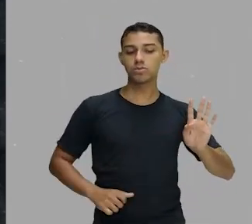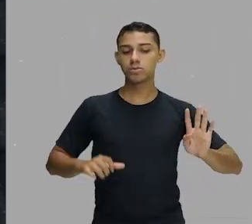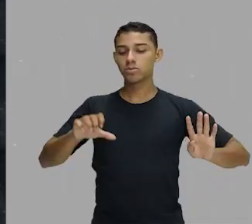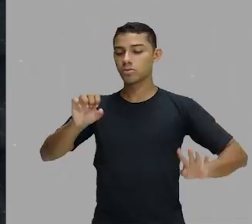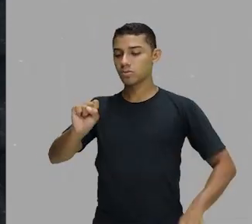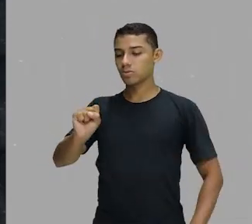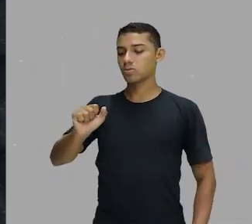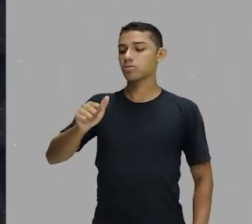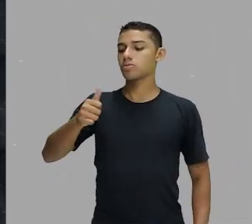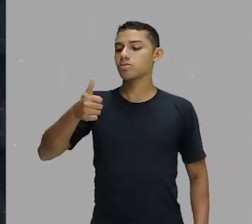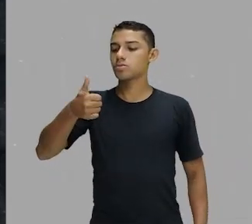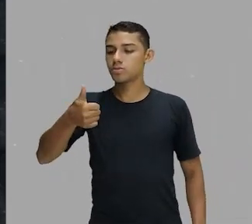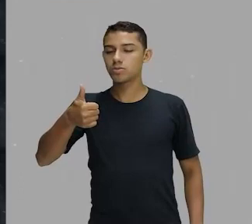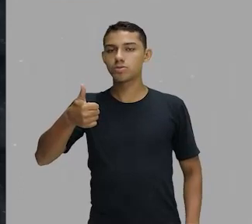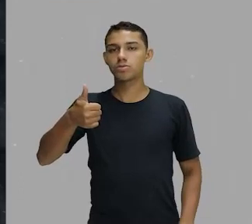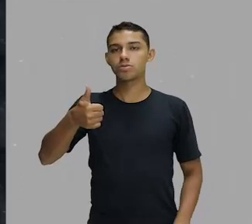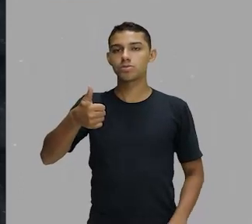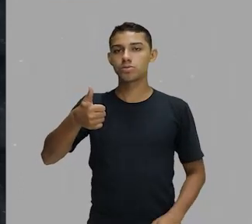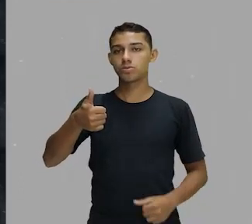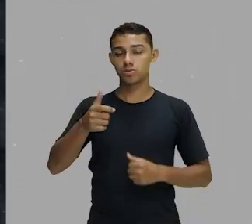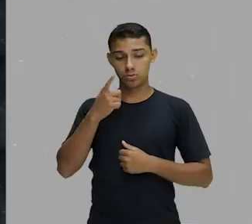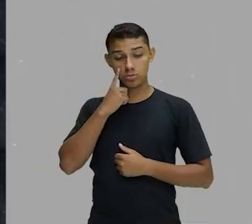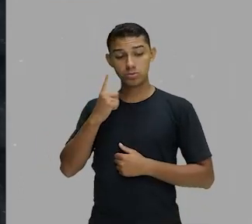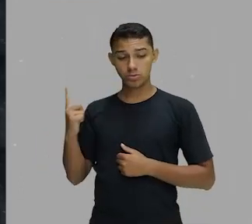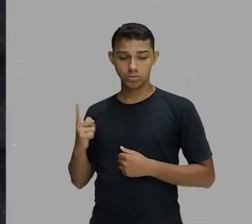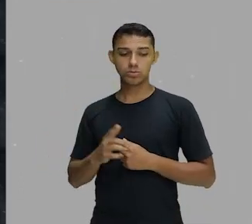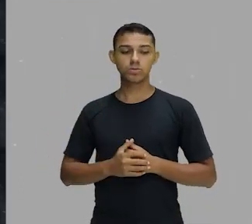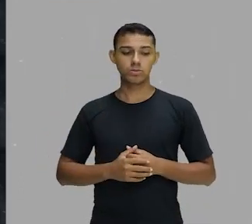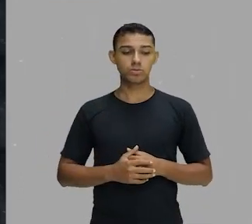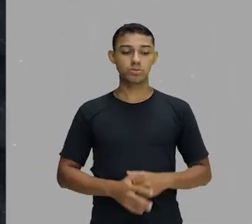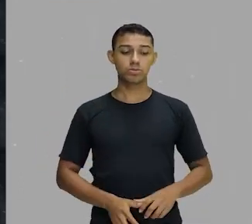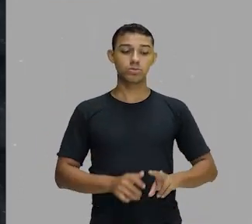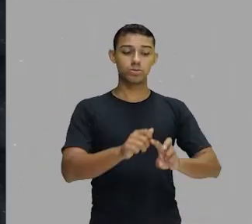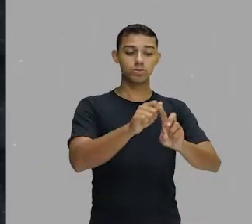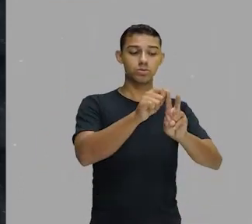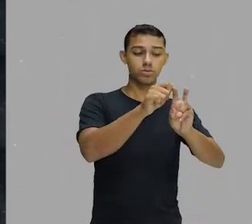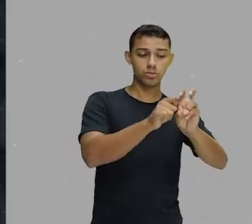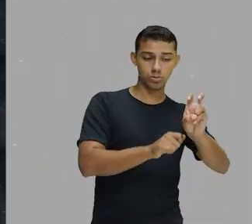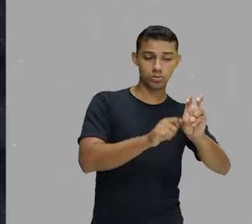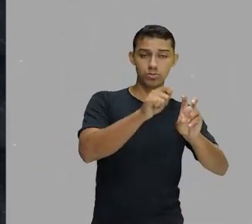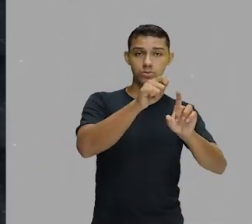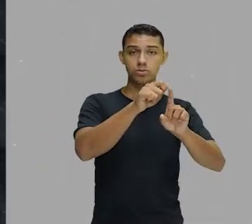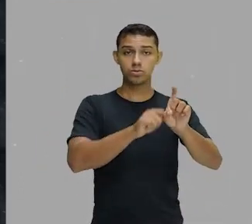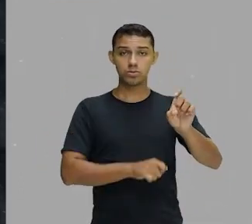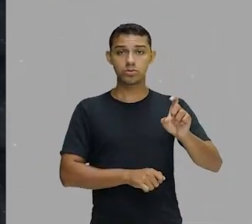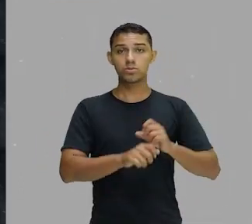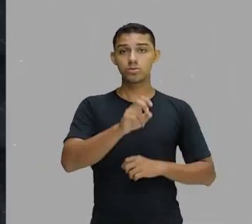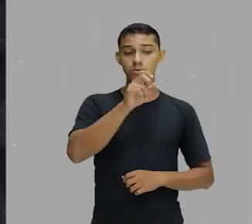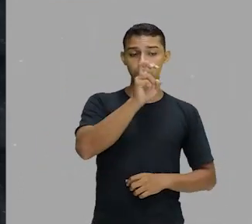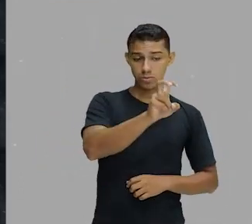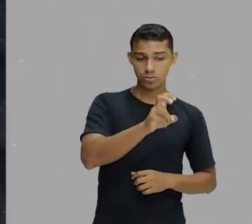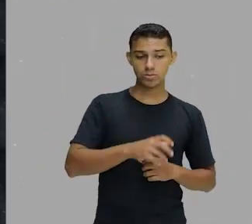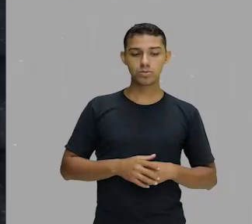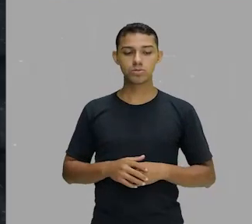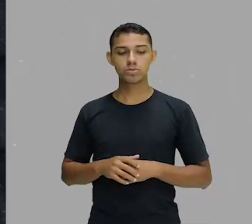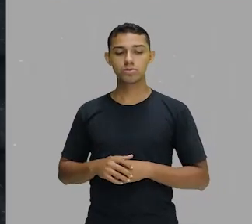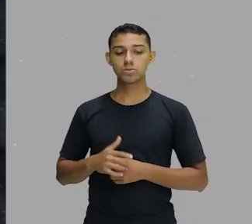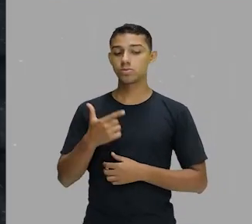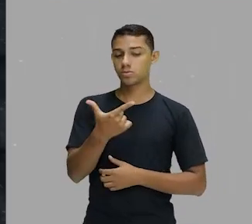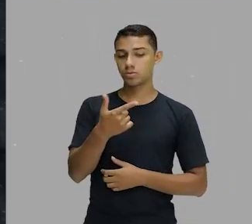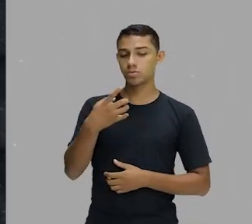mês, 27 vezes 3, 81. Após o quinto mês, 81 vezes